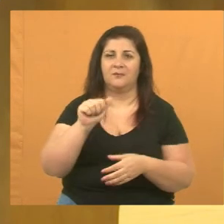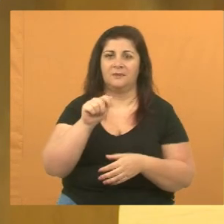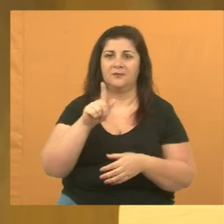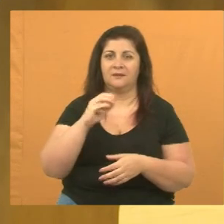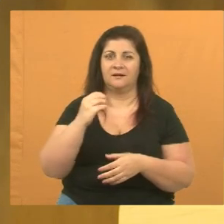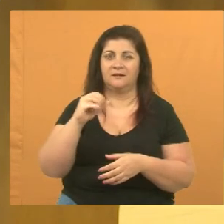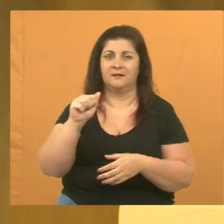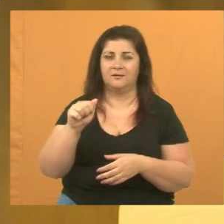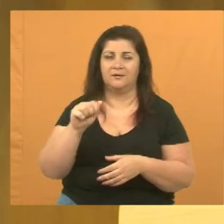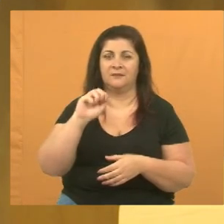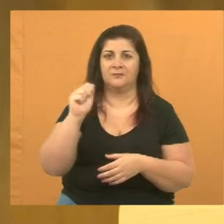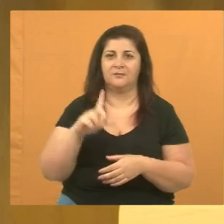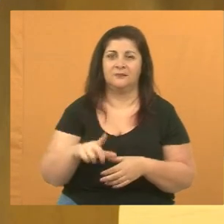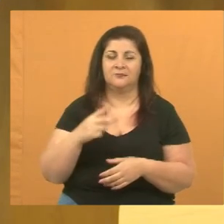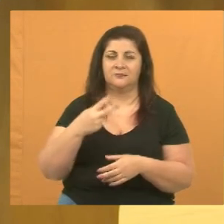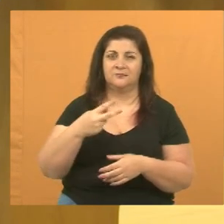lá.